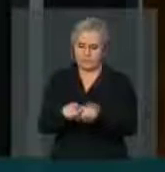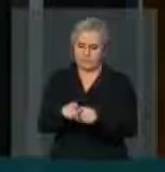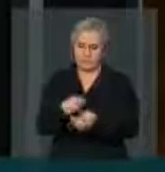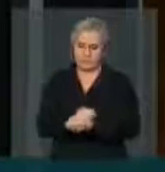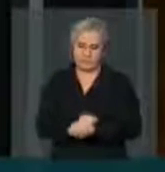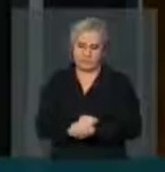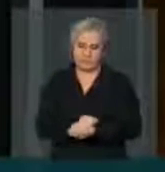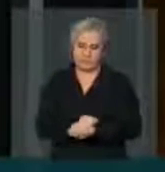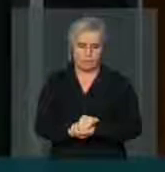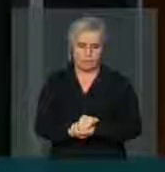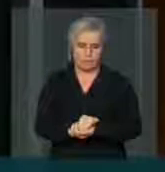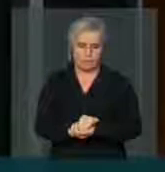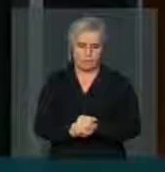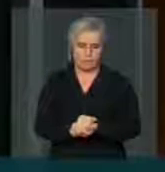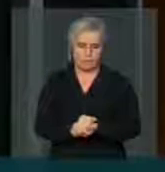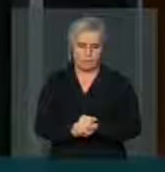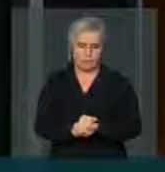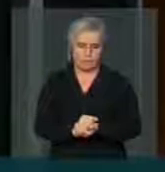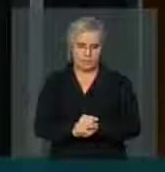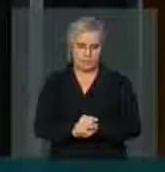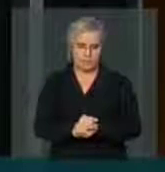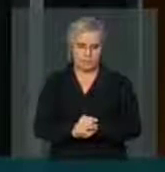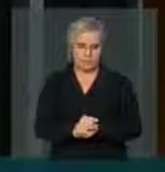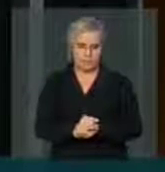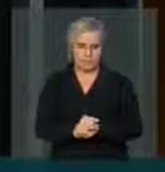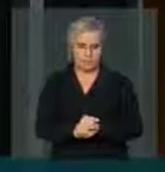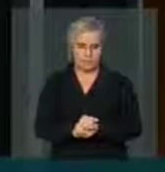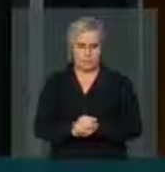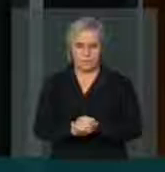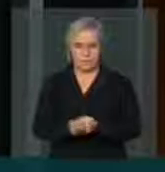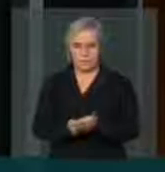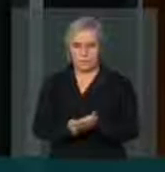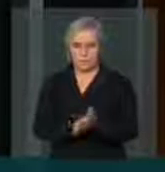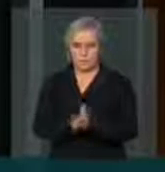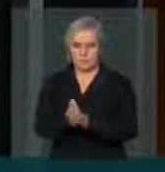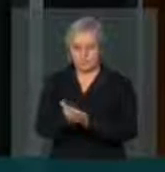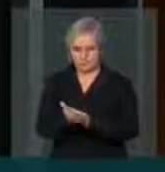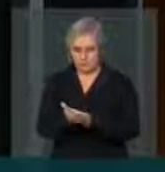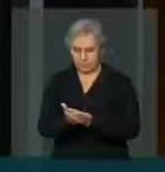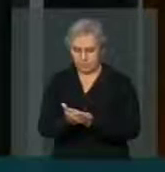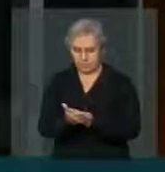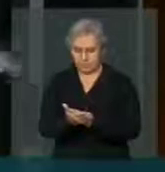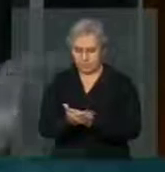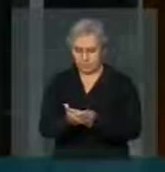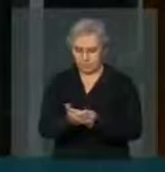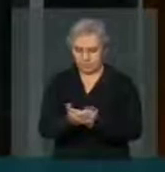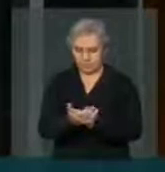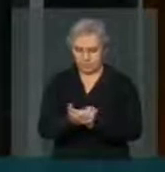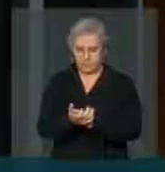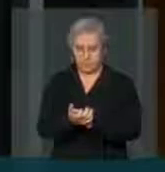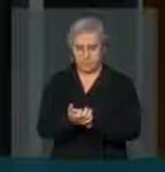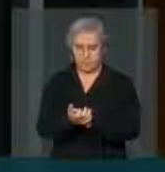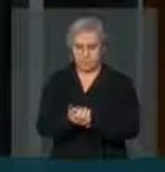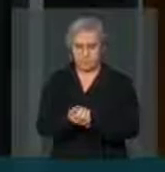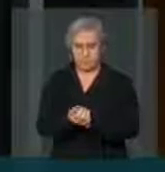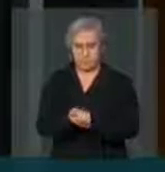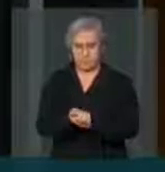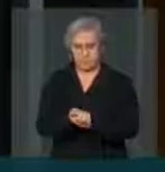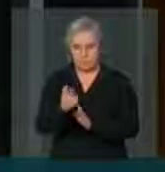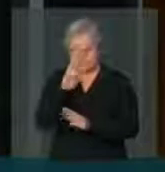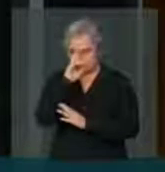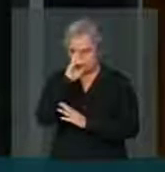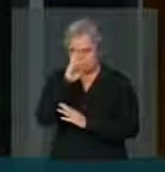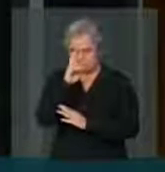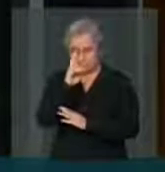Com a palavra, deputado. Quero, senhor presidente, só mais para concluir aqui. Perdão, deputado. Na pessoa do presidente, inspetor da Missão